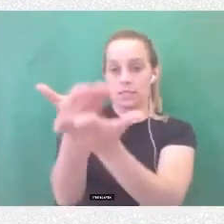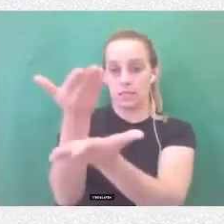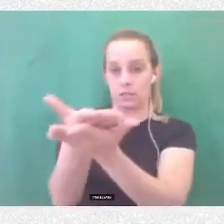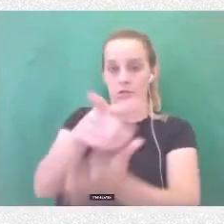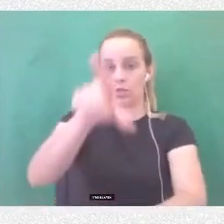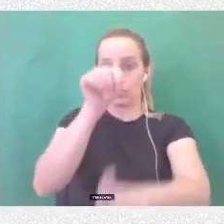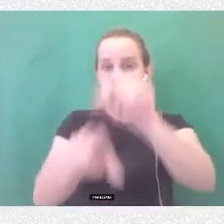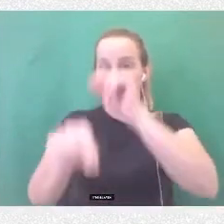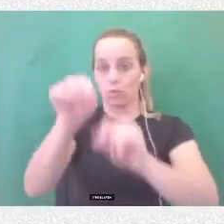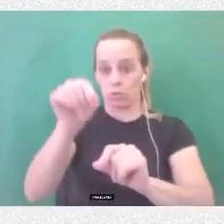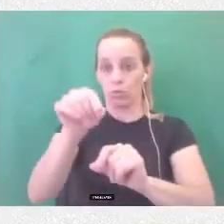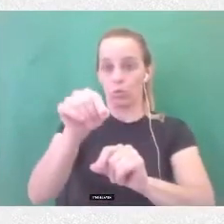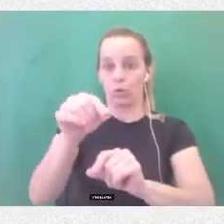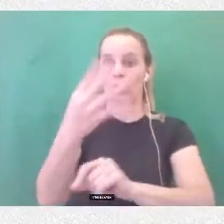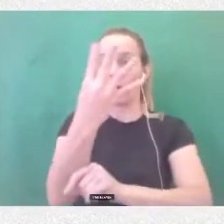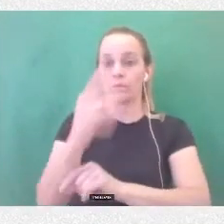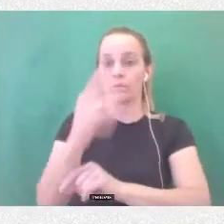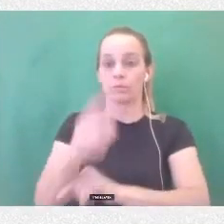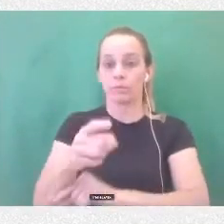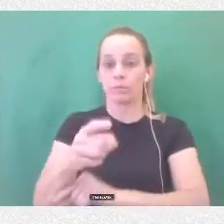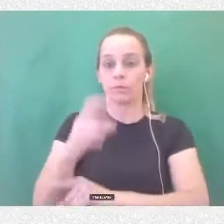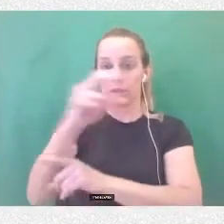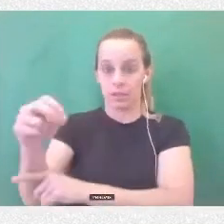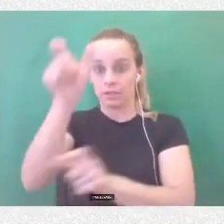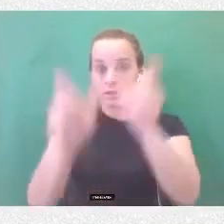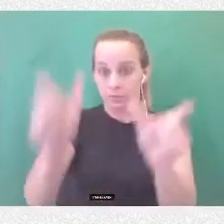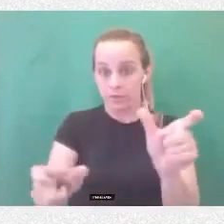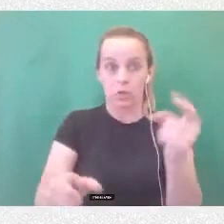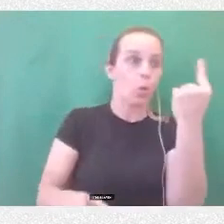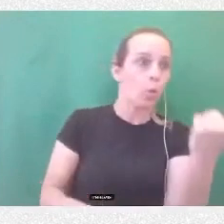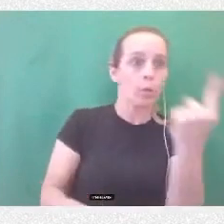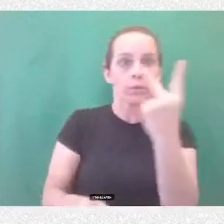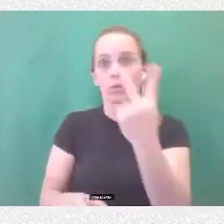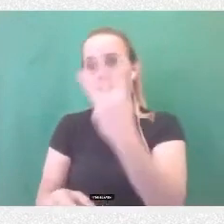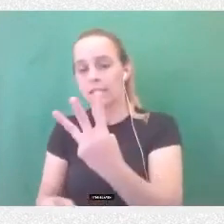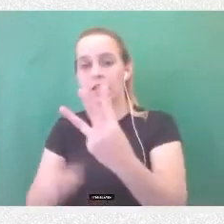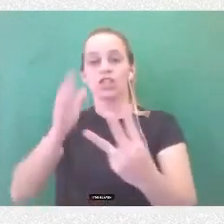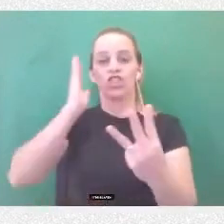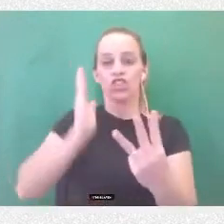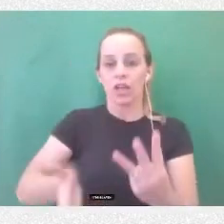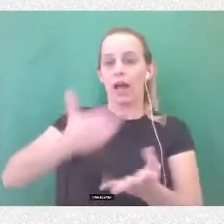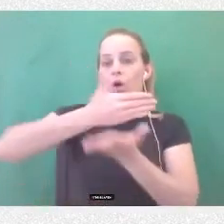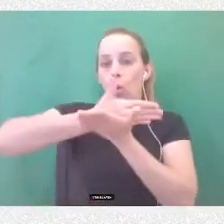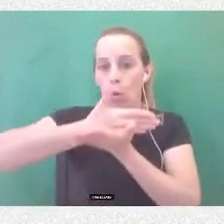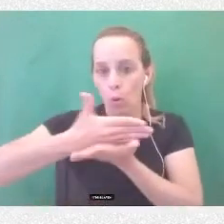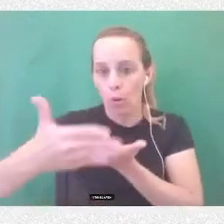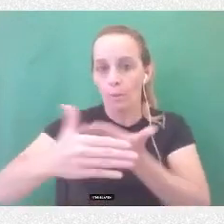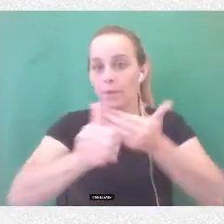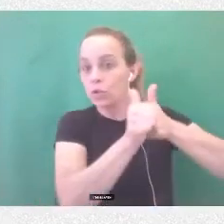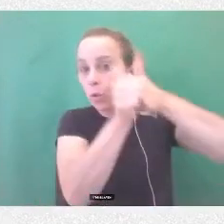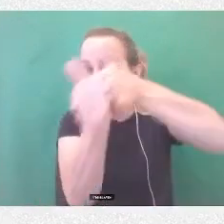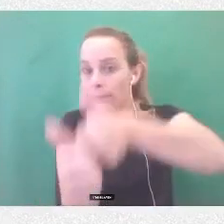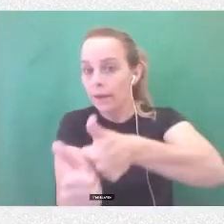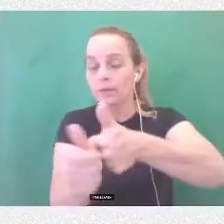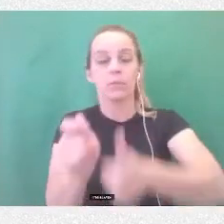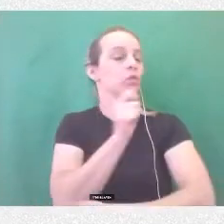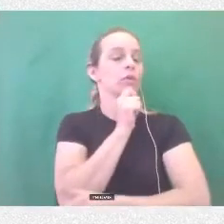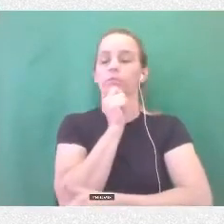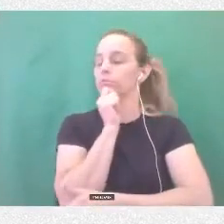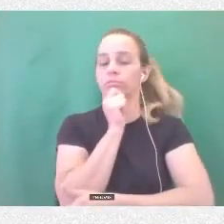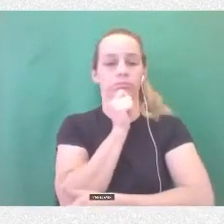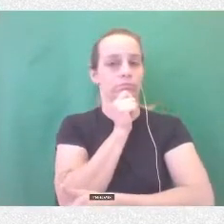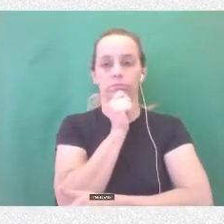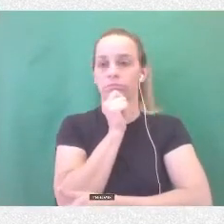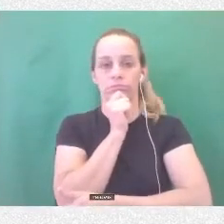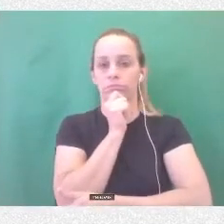começou? Essas 4.500 pessoas, seja uma ou duas ou três, já houve o início de acompanhamento delas ou ainda não? Ainda vamos começar com